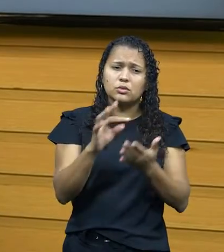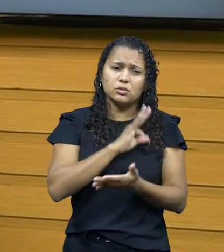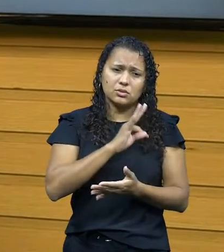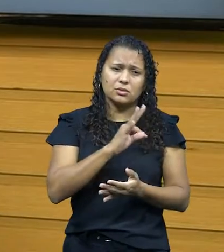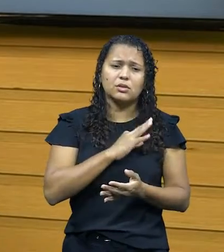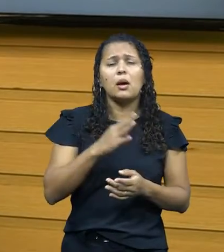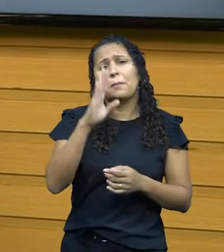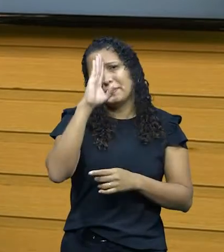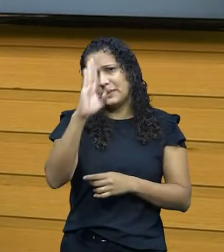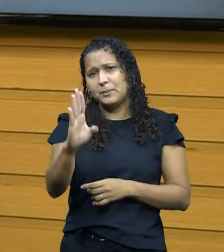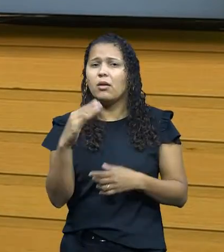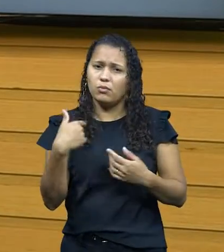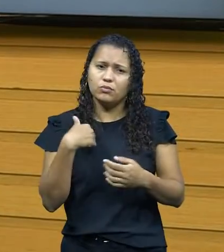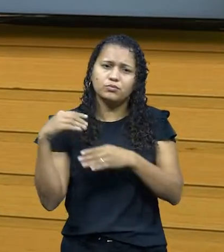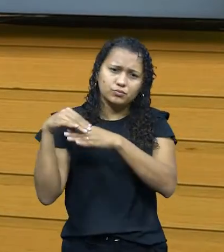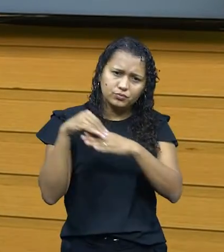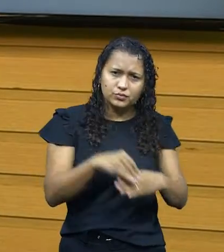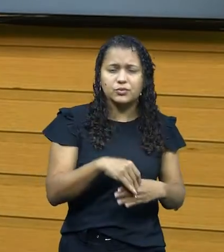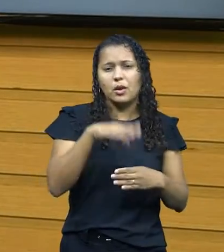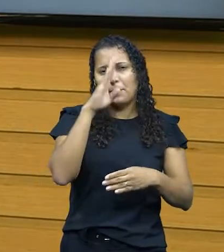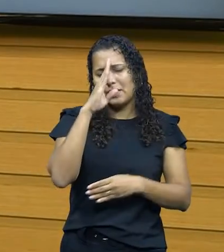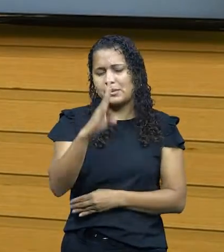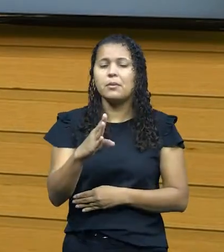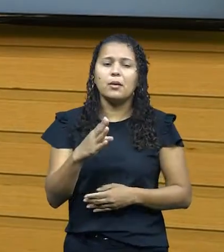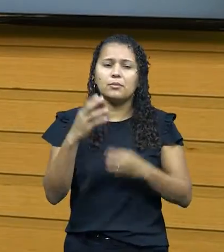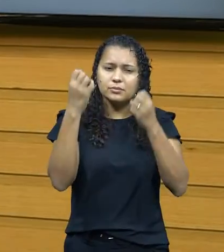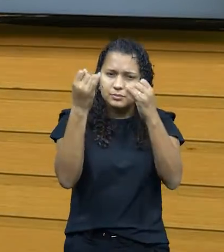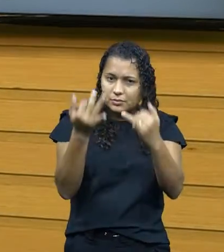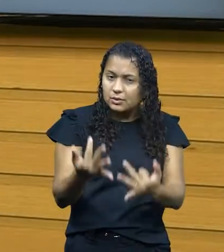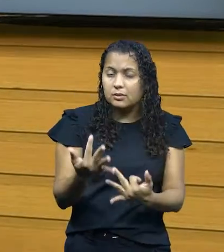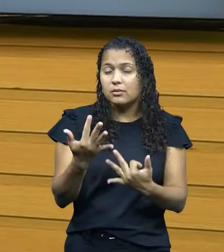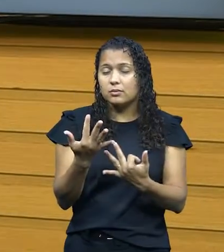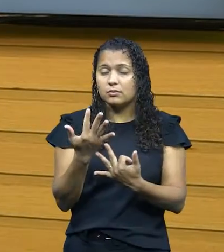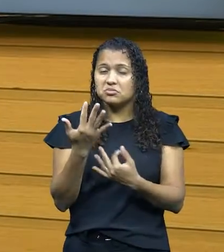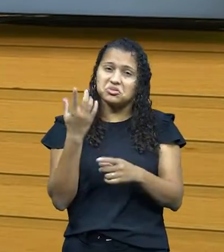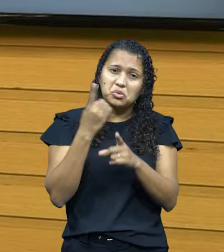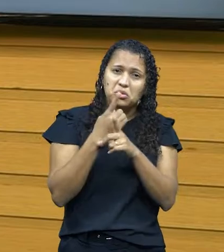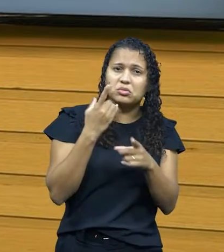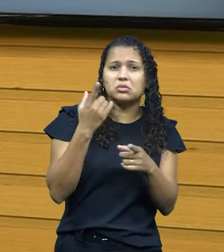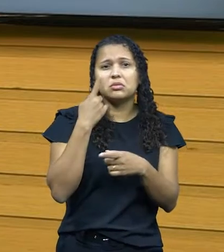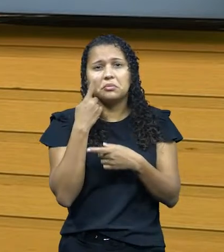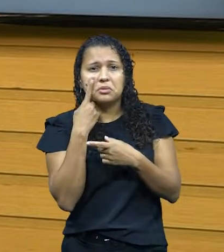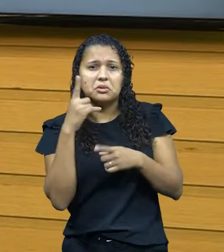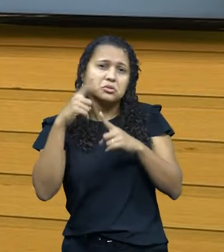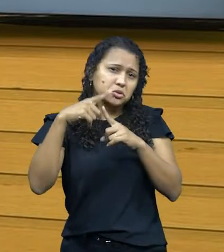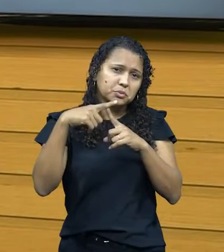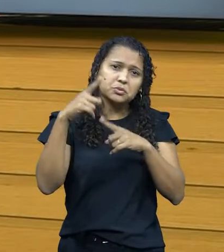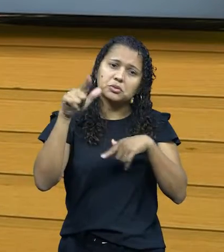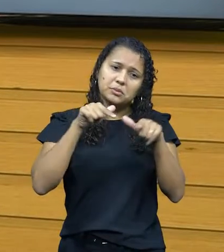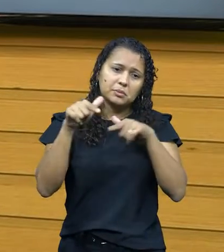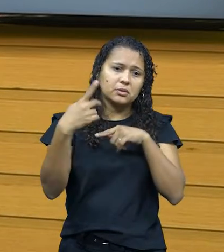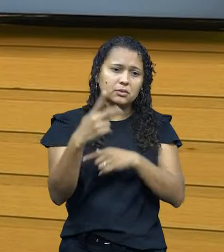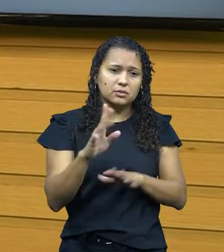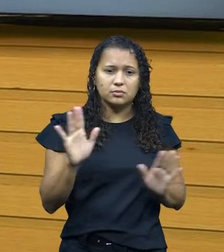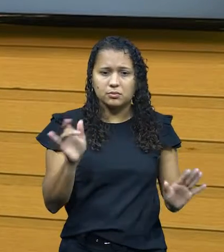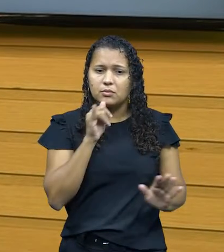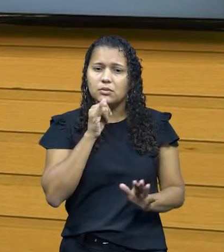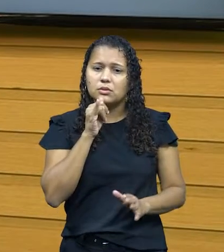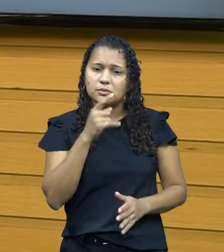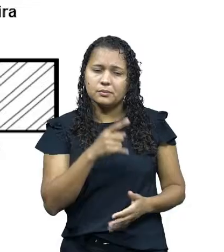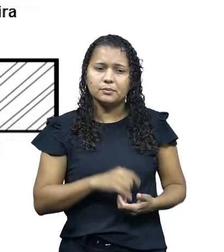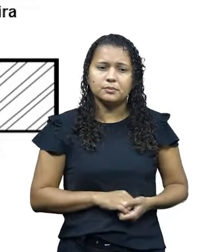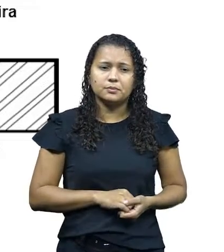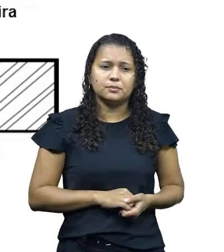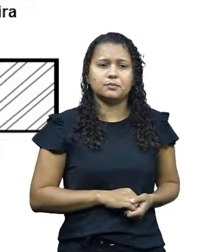podem surgir no desenho técnico. Eu trouxe as principais, né? As que é mais fácil da gente estar encontrando, dependendo do tipo de trabalho que se